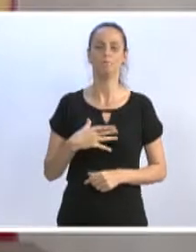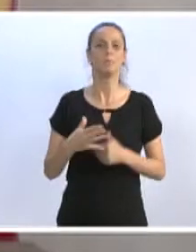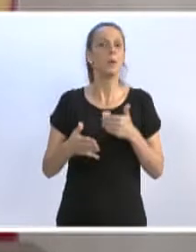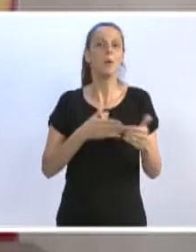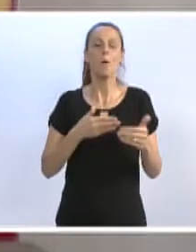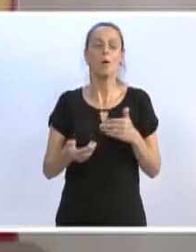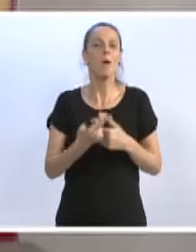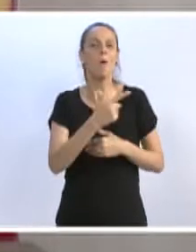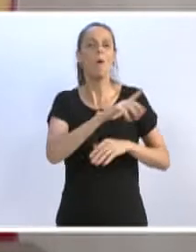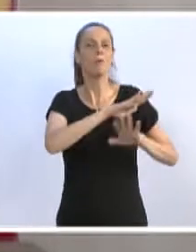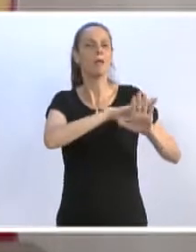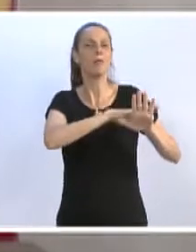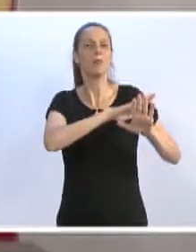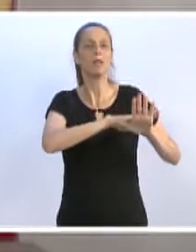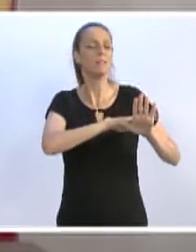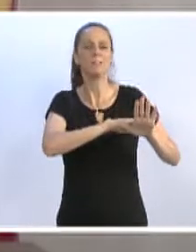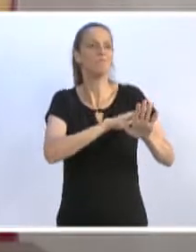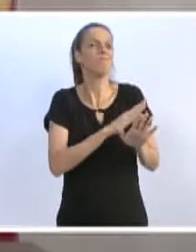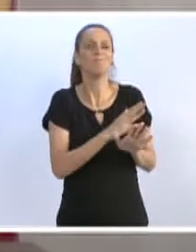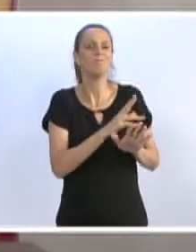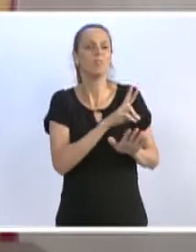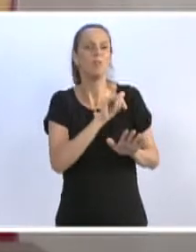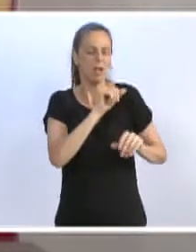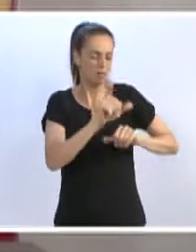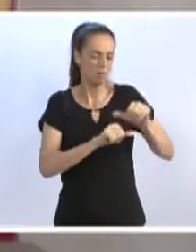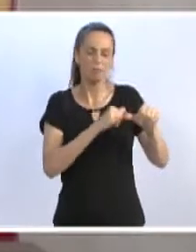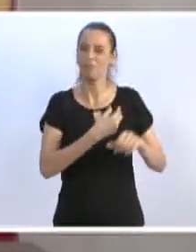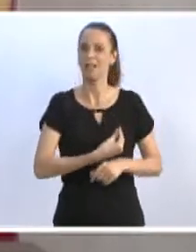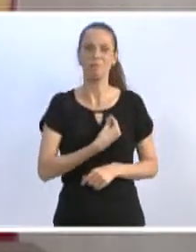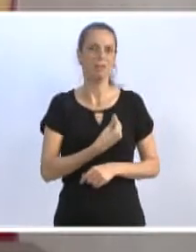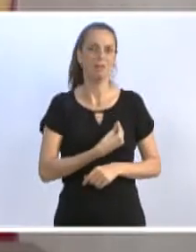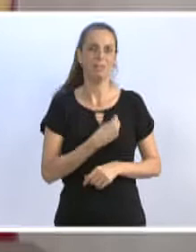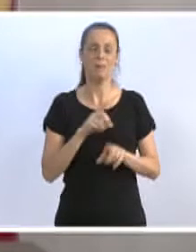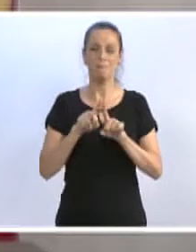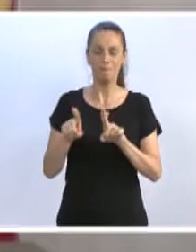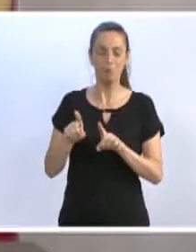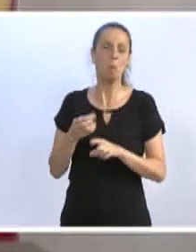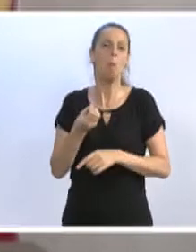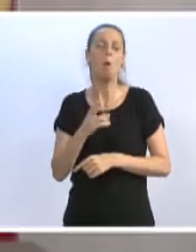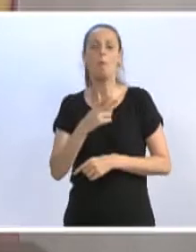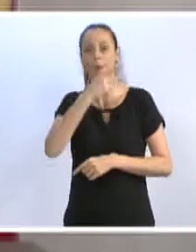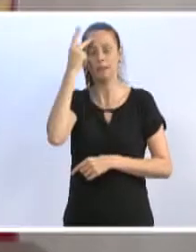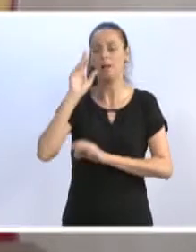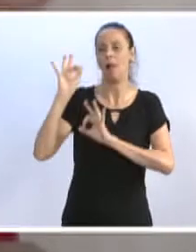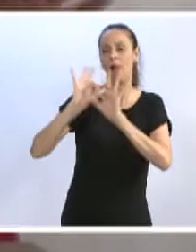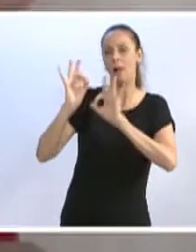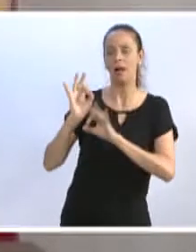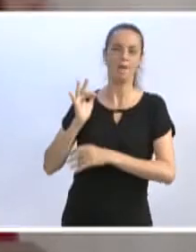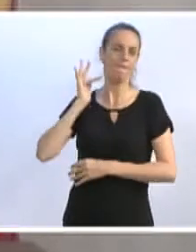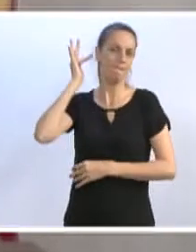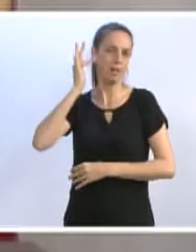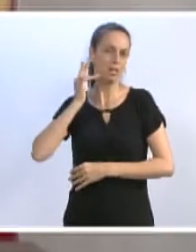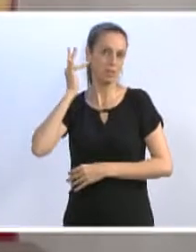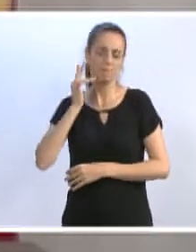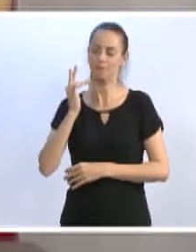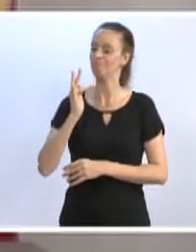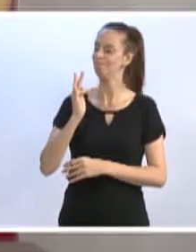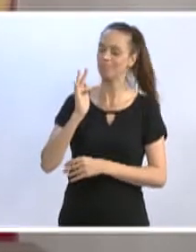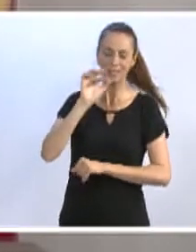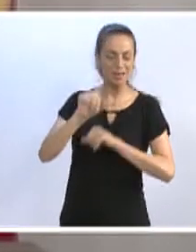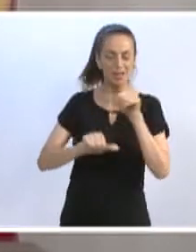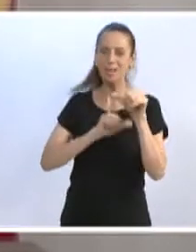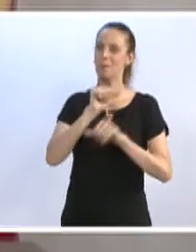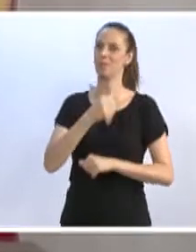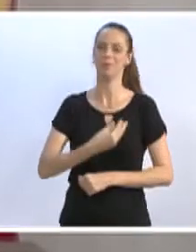qualquer ideologia, do que qualquer elaboração filosófica. É um documento que pode provocar em